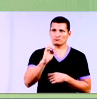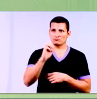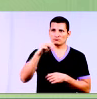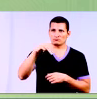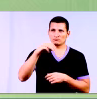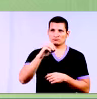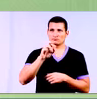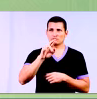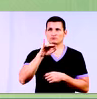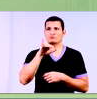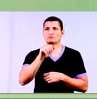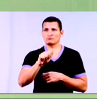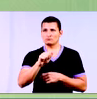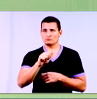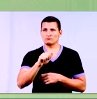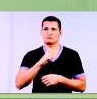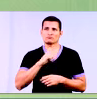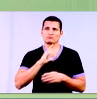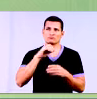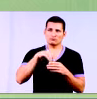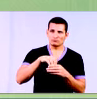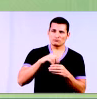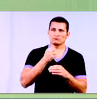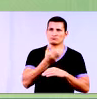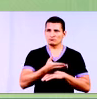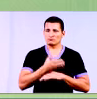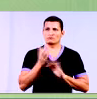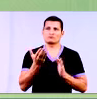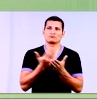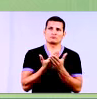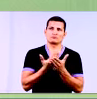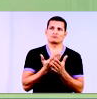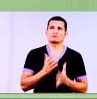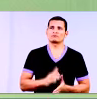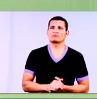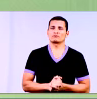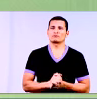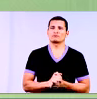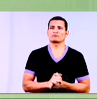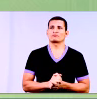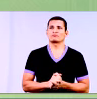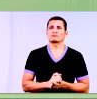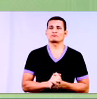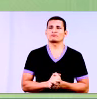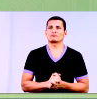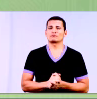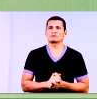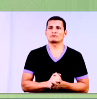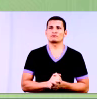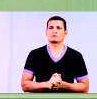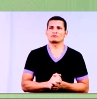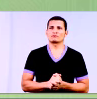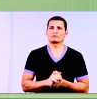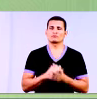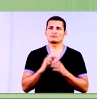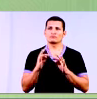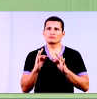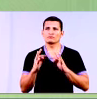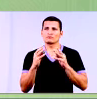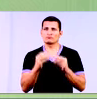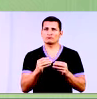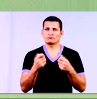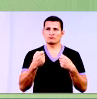lá. Tem as memórias internas, externas, que a gente já viu. E é tudo que eu preciso